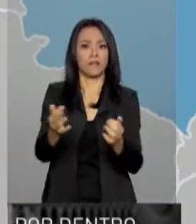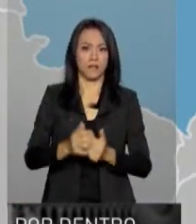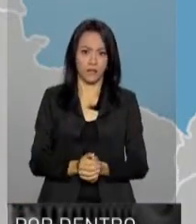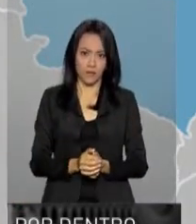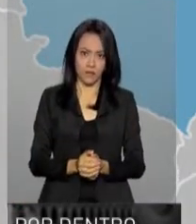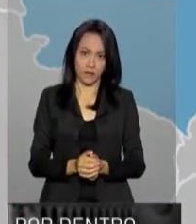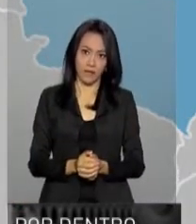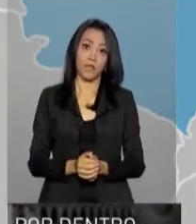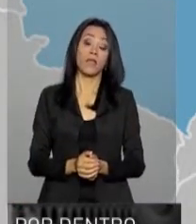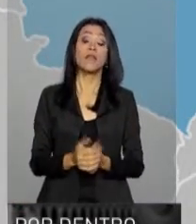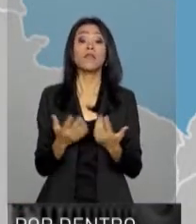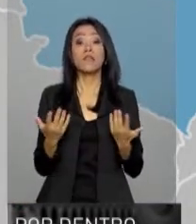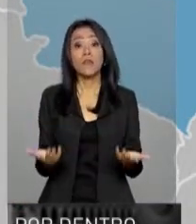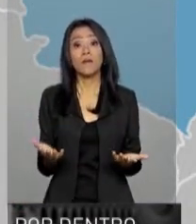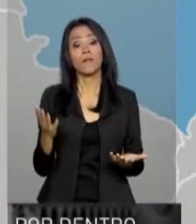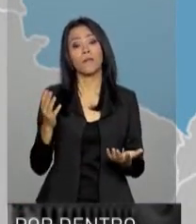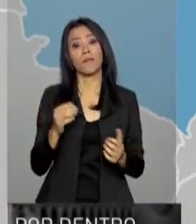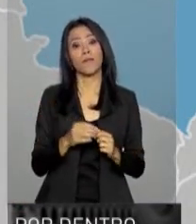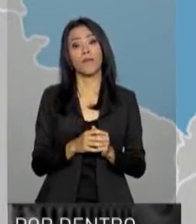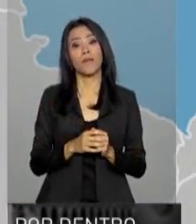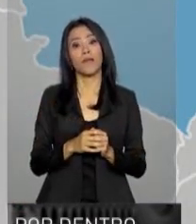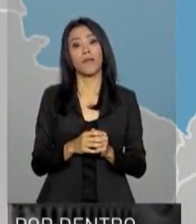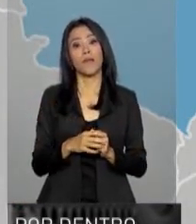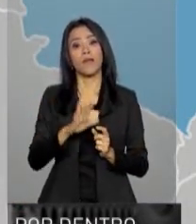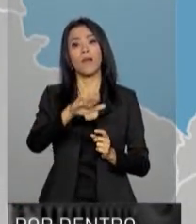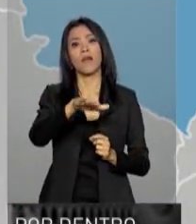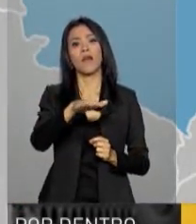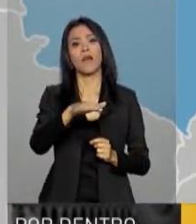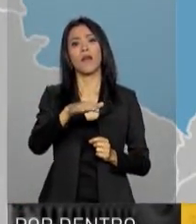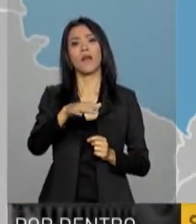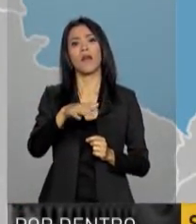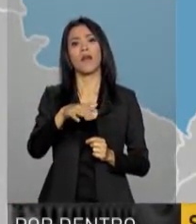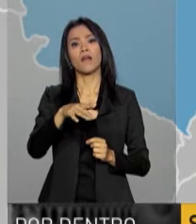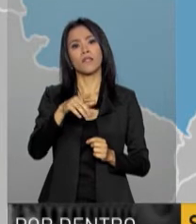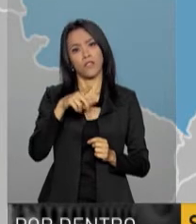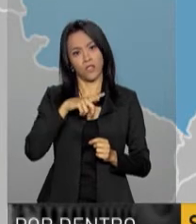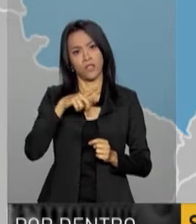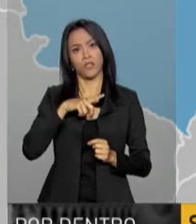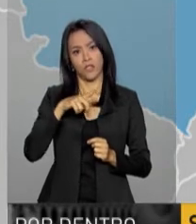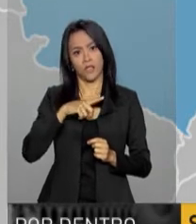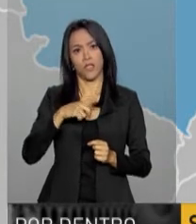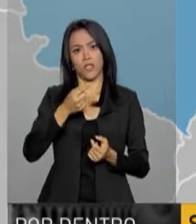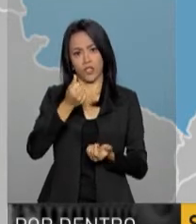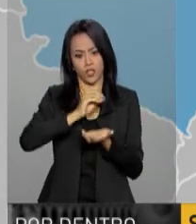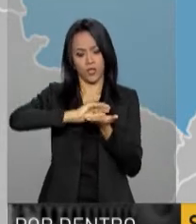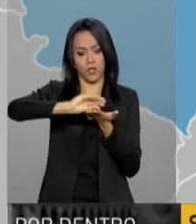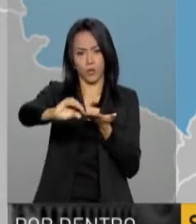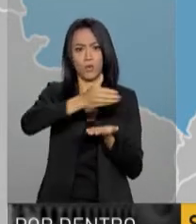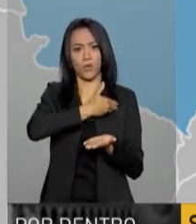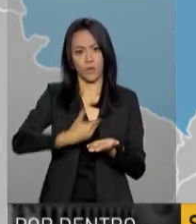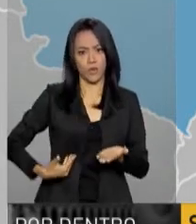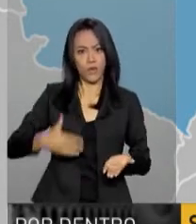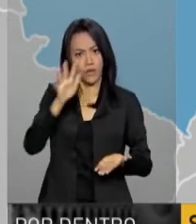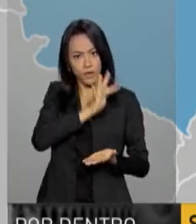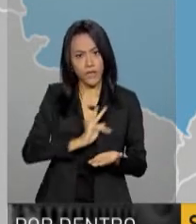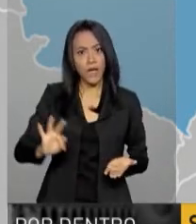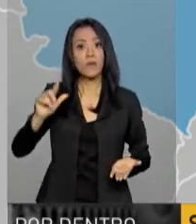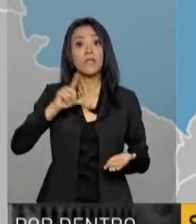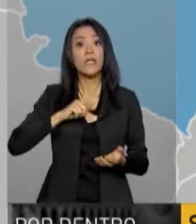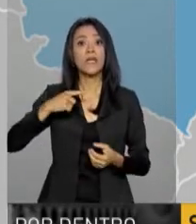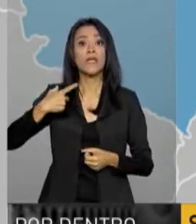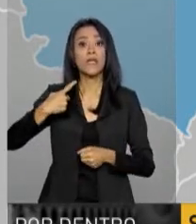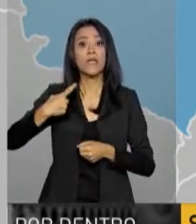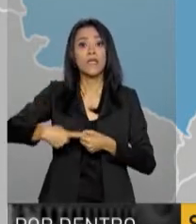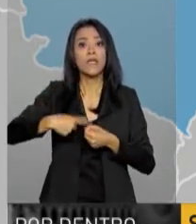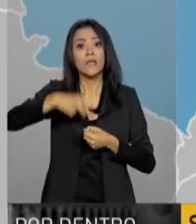de rádio base é mas ainda assim apesar de todo o investimento do governo federal e municípios muito bom